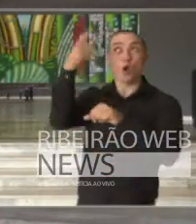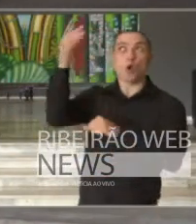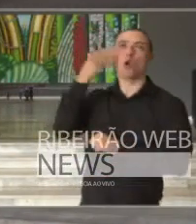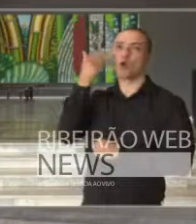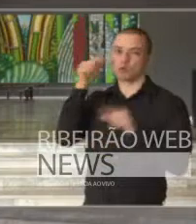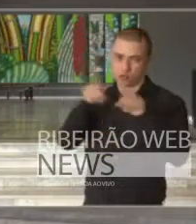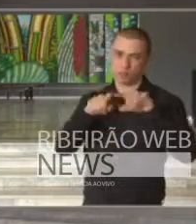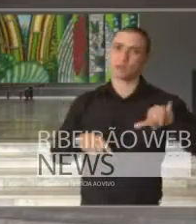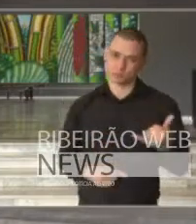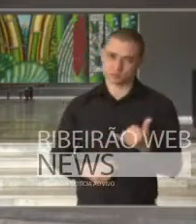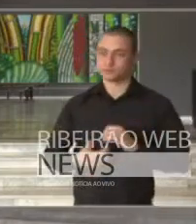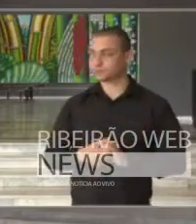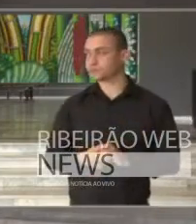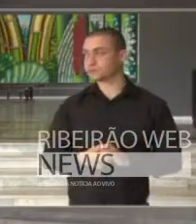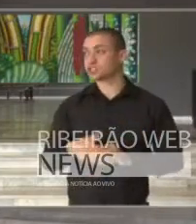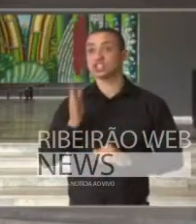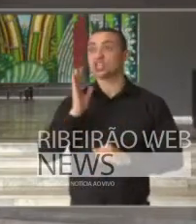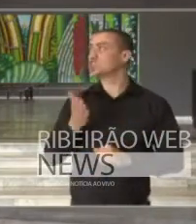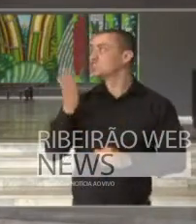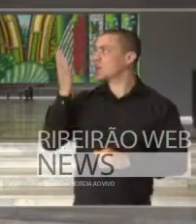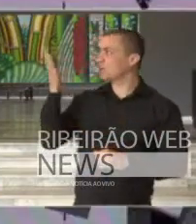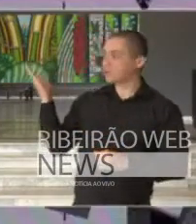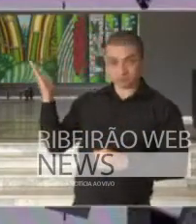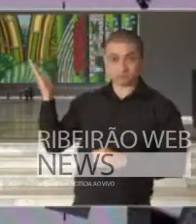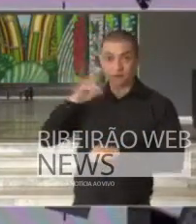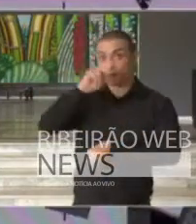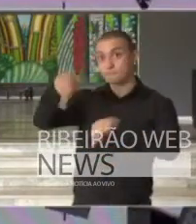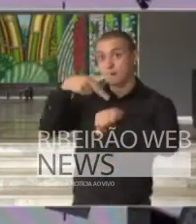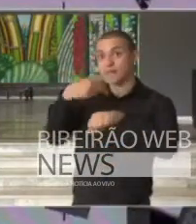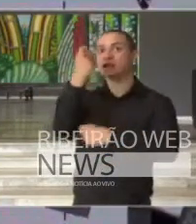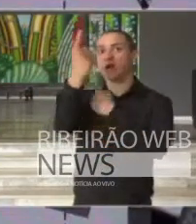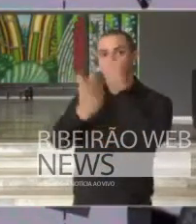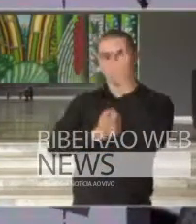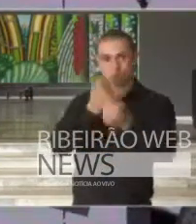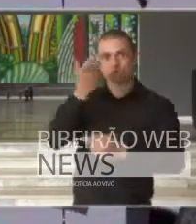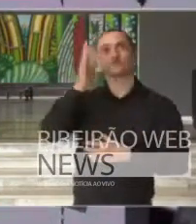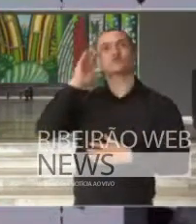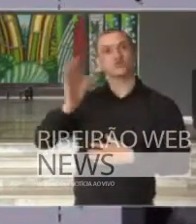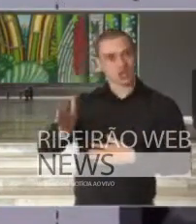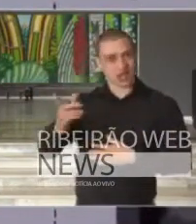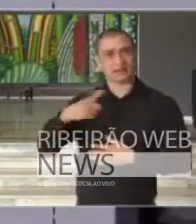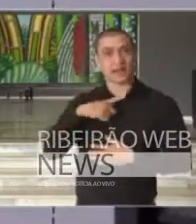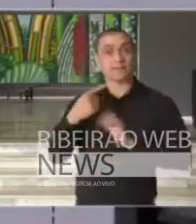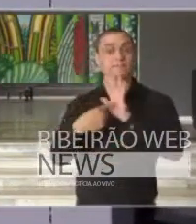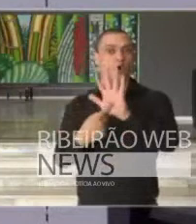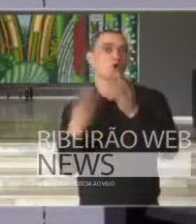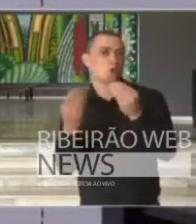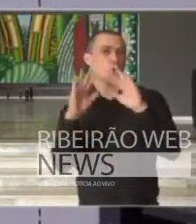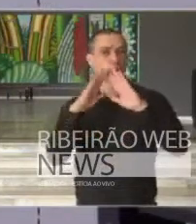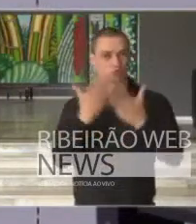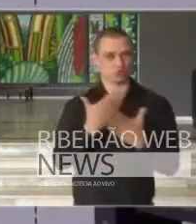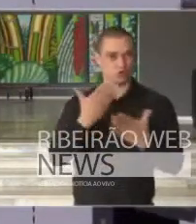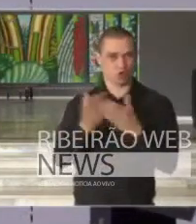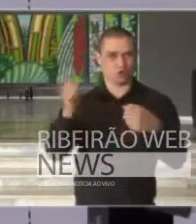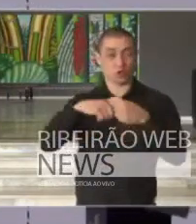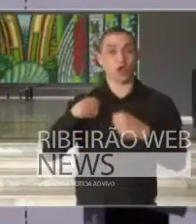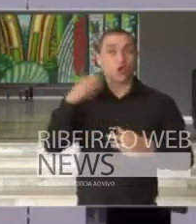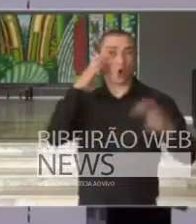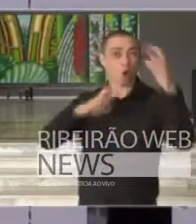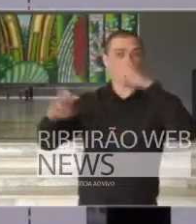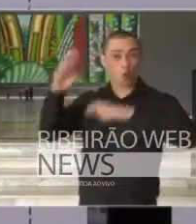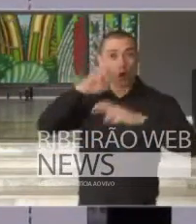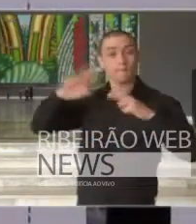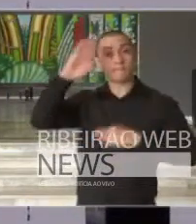favor? Nós temos aqui alguns países já com alguns indicativos, estamos